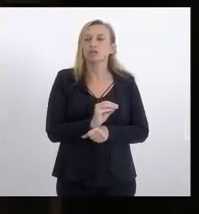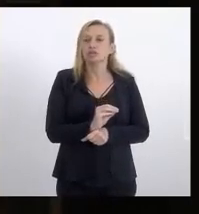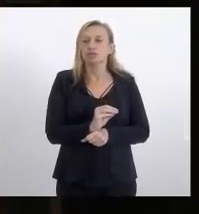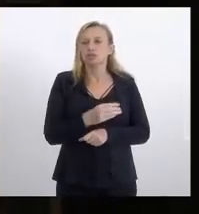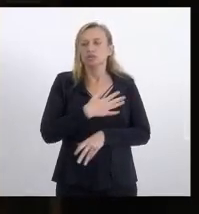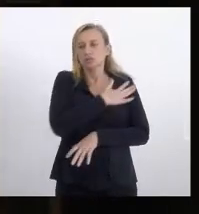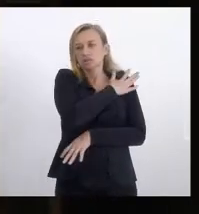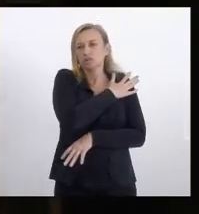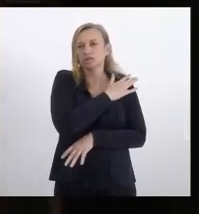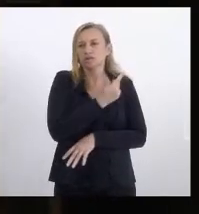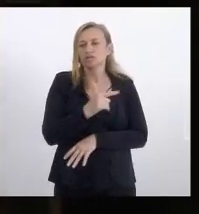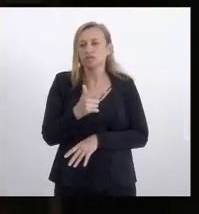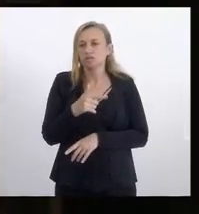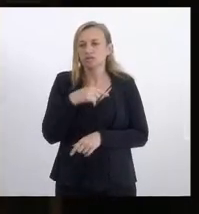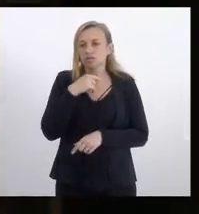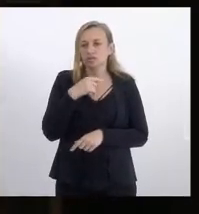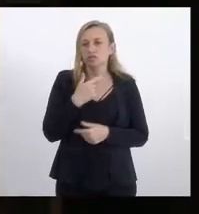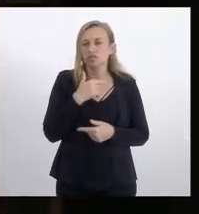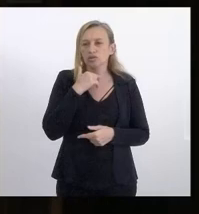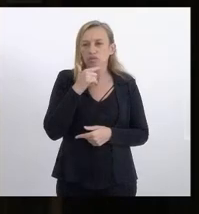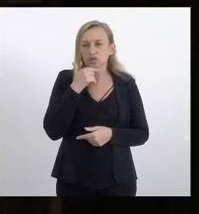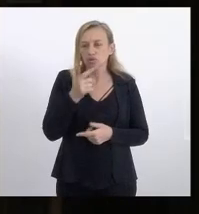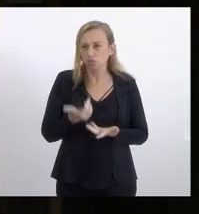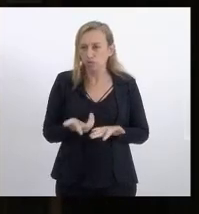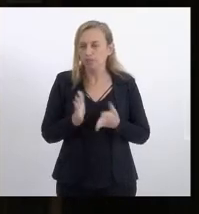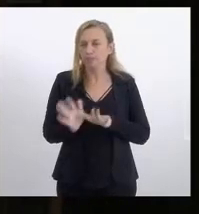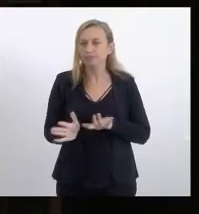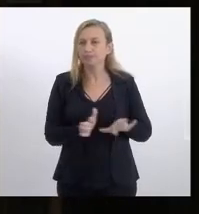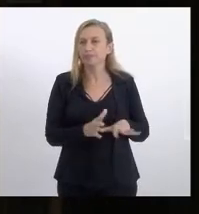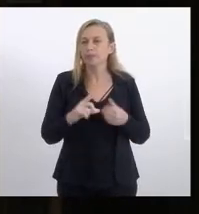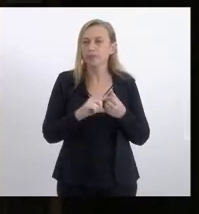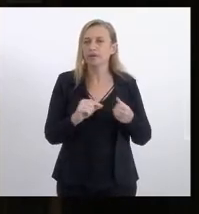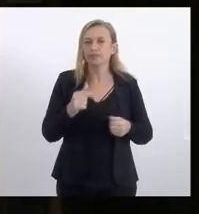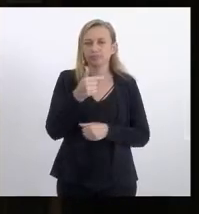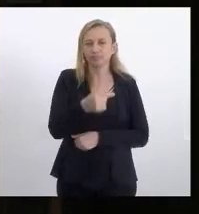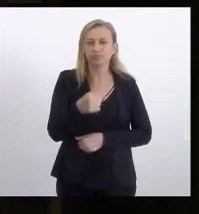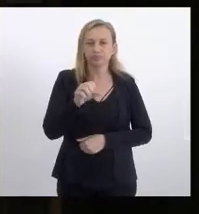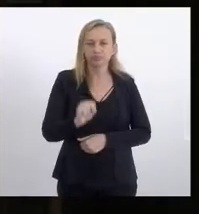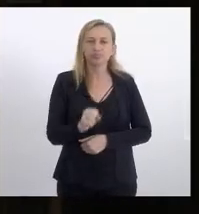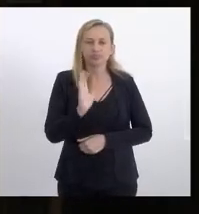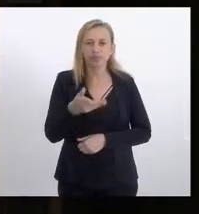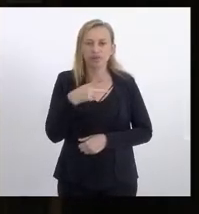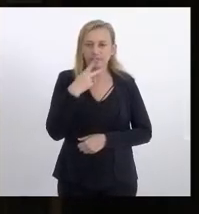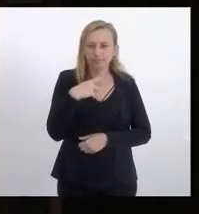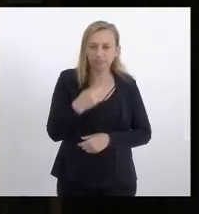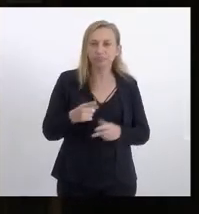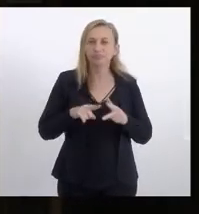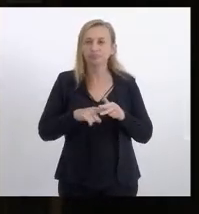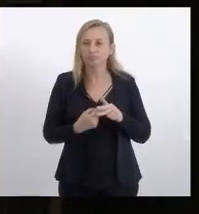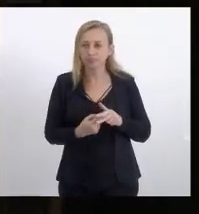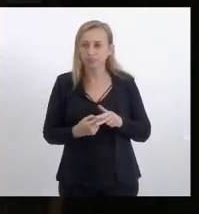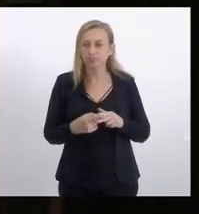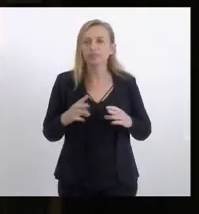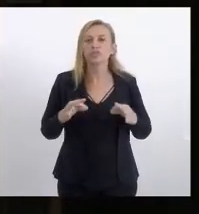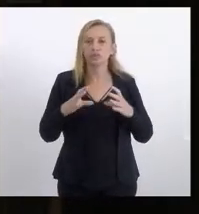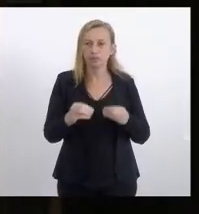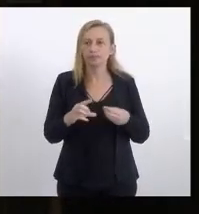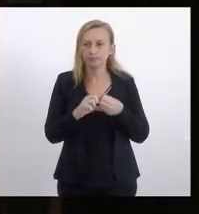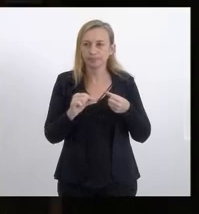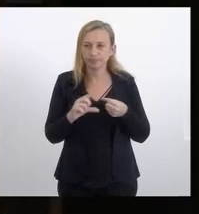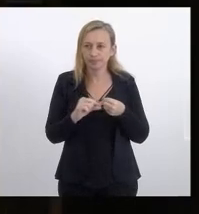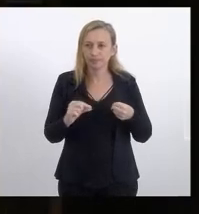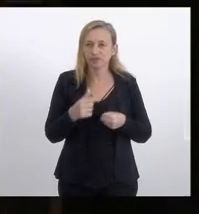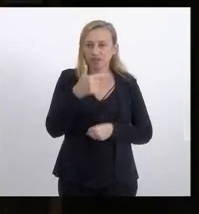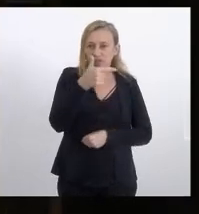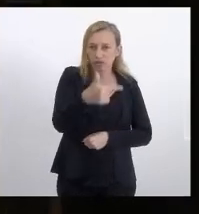será existe a gravidade ou não é o que está prevista no artigo 78 mencionei alterou todas as artes que eu tô